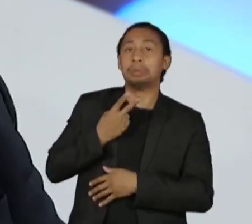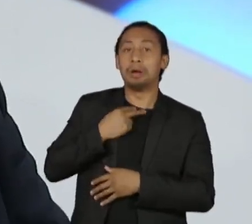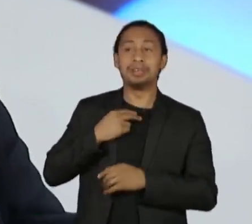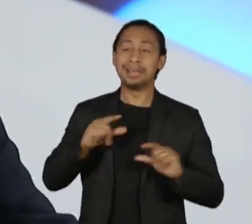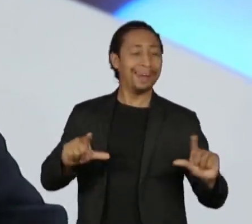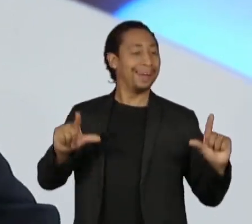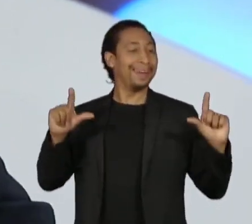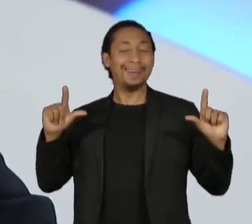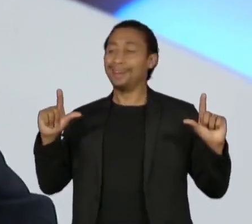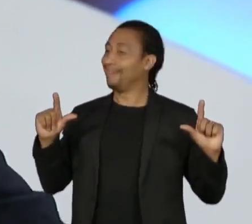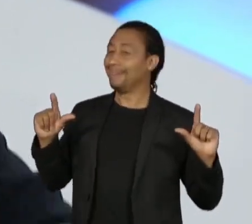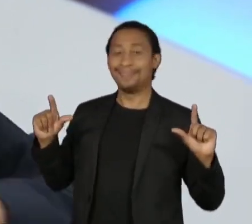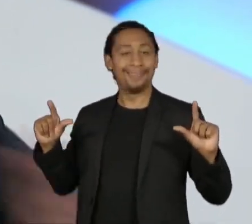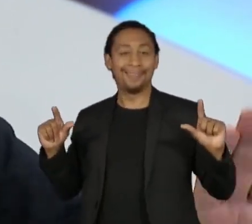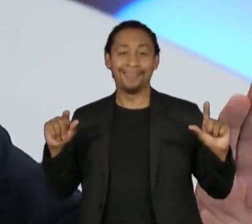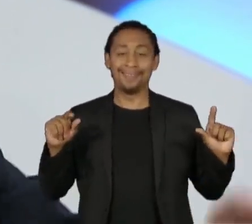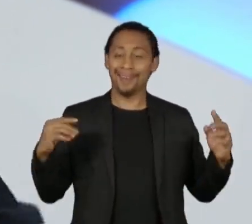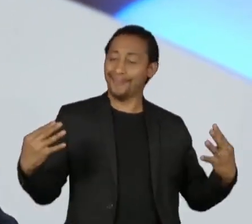Sua Imagem e cola forte tá no ramo